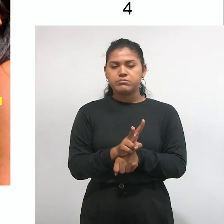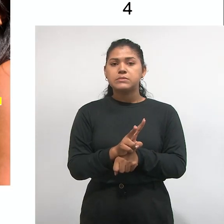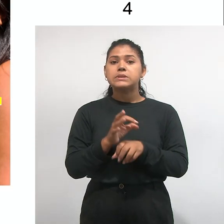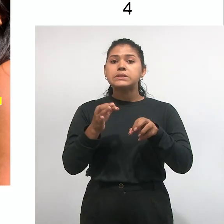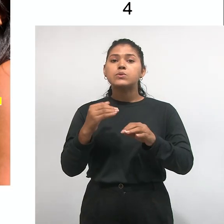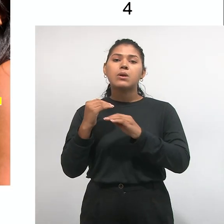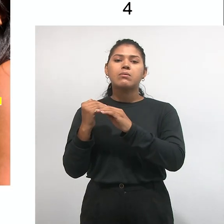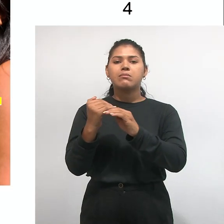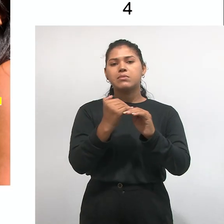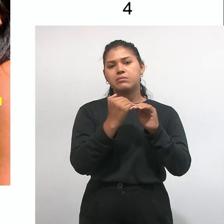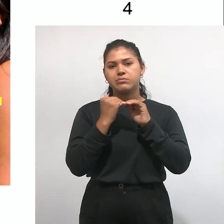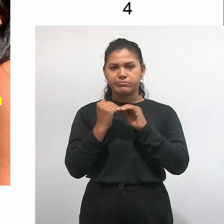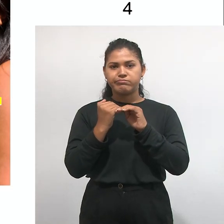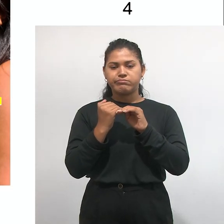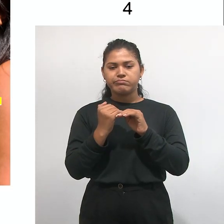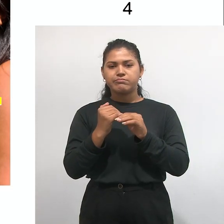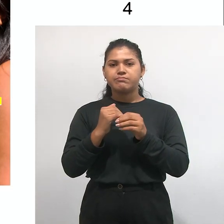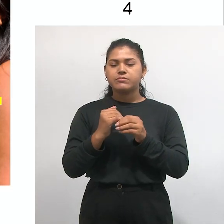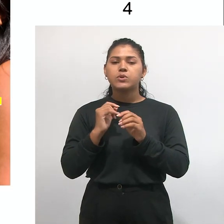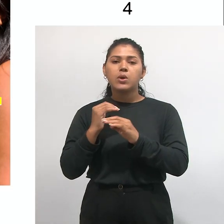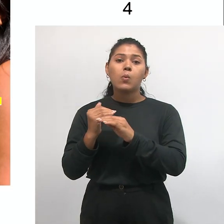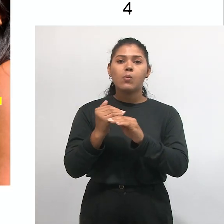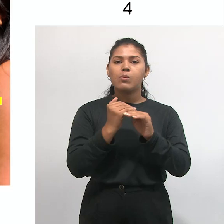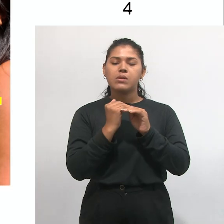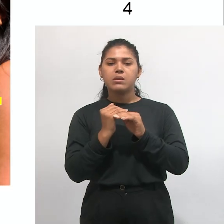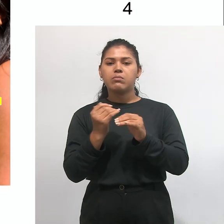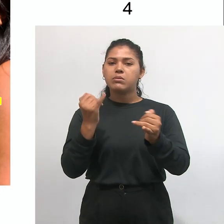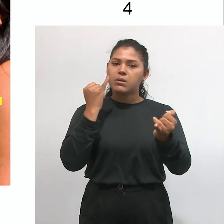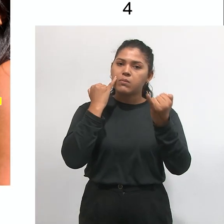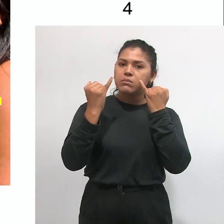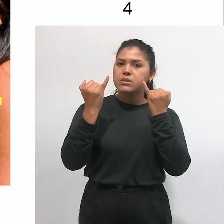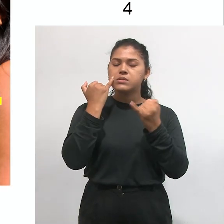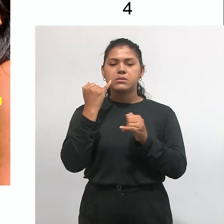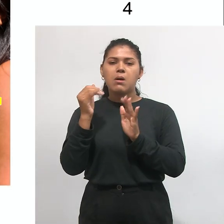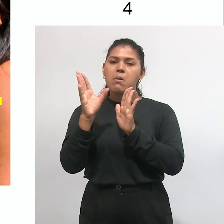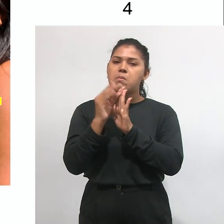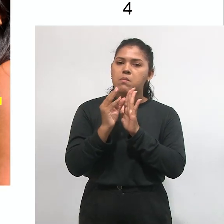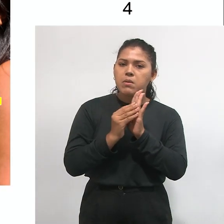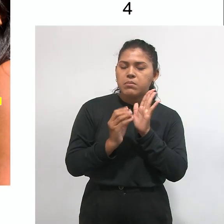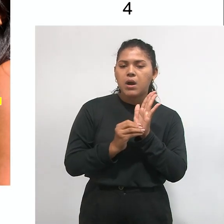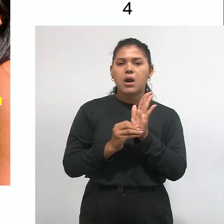esse equilíbrio da vida, o equilíbrio do conhecimento,